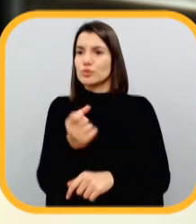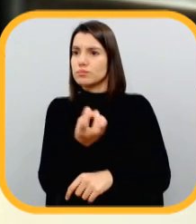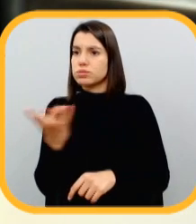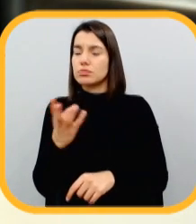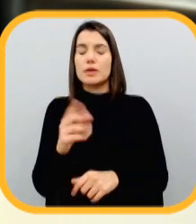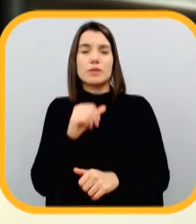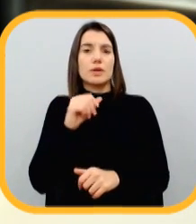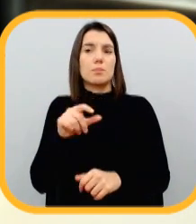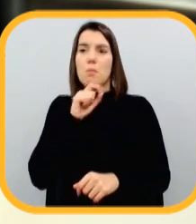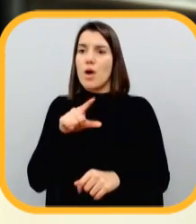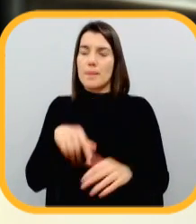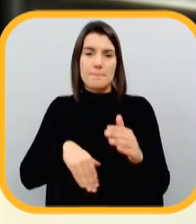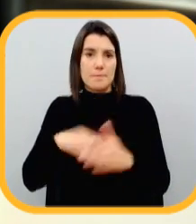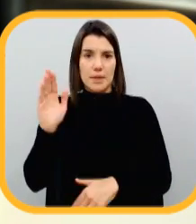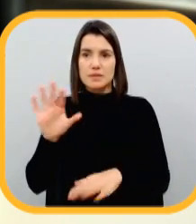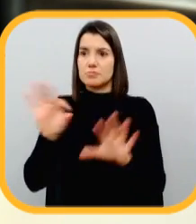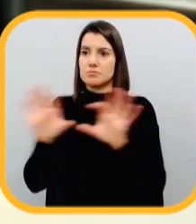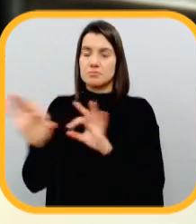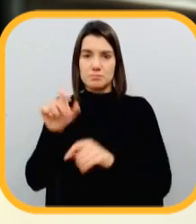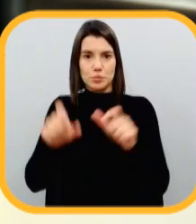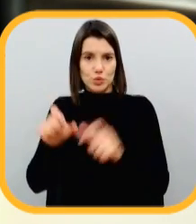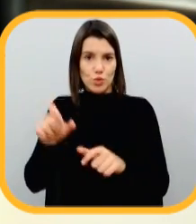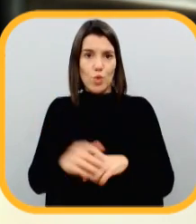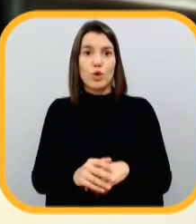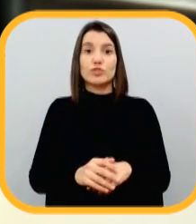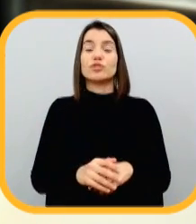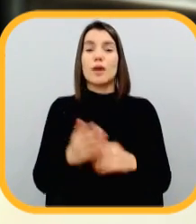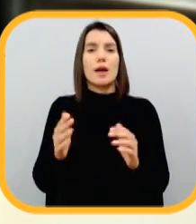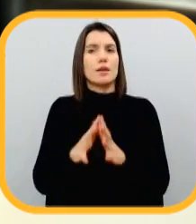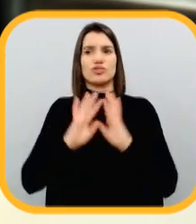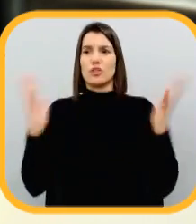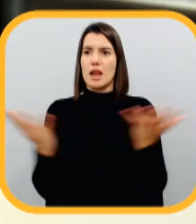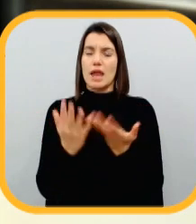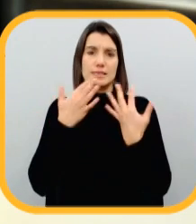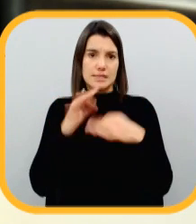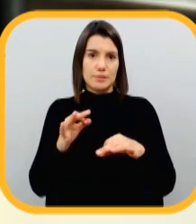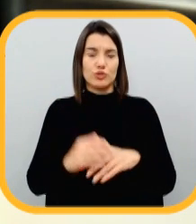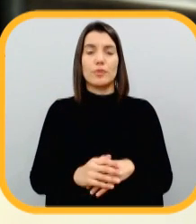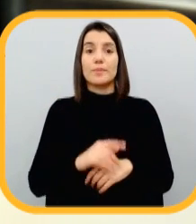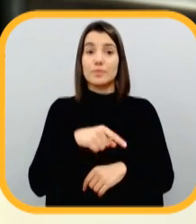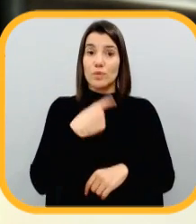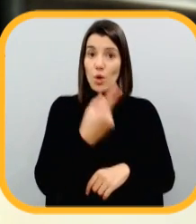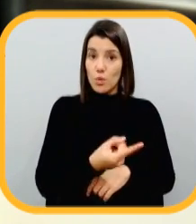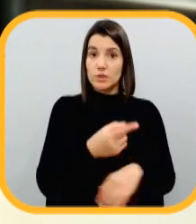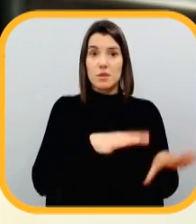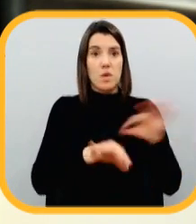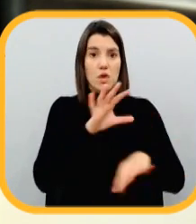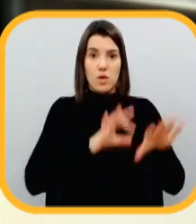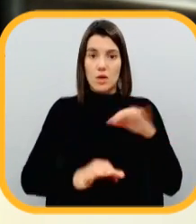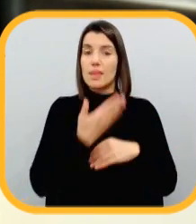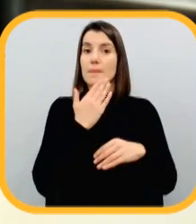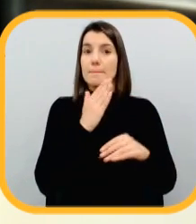tem a mesma hipótese de ser selecionada a partir da população. É mais ampla e menos simples. Já a amostragem